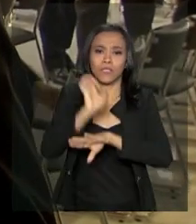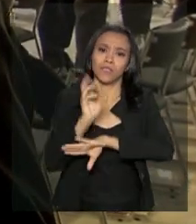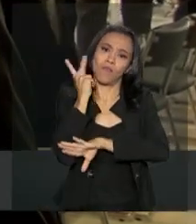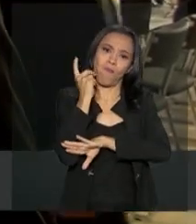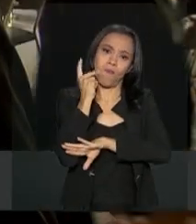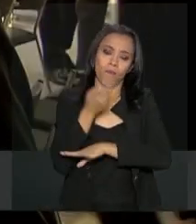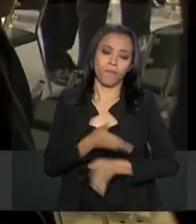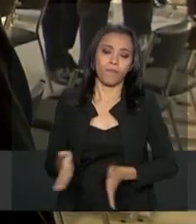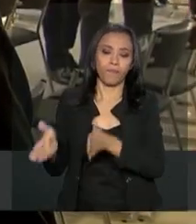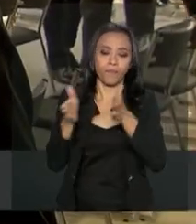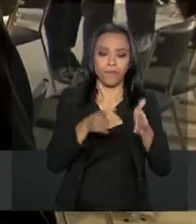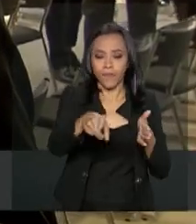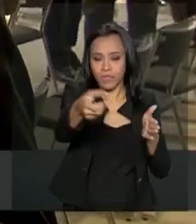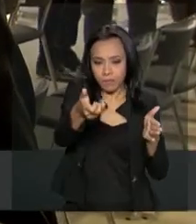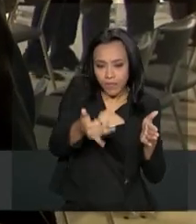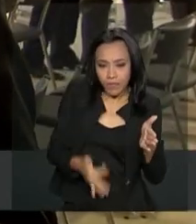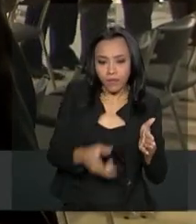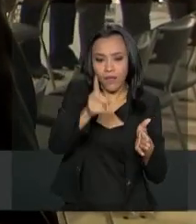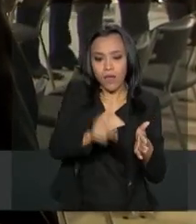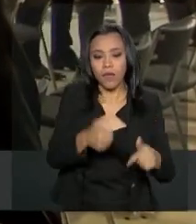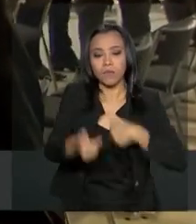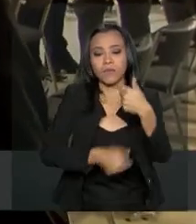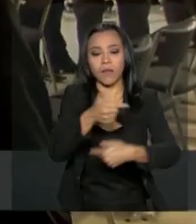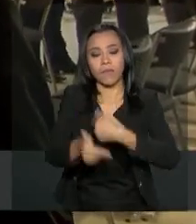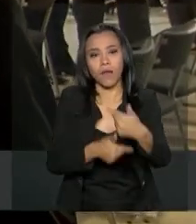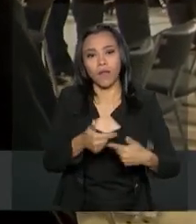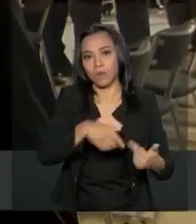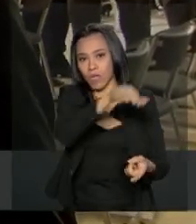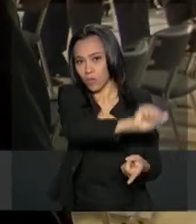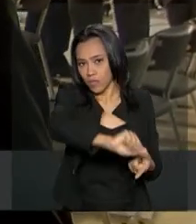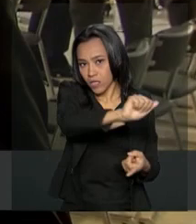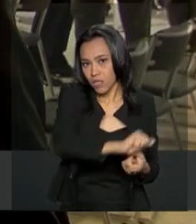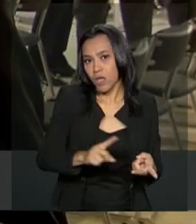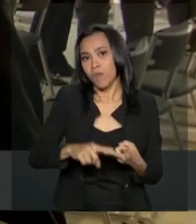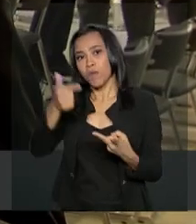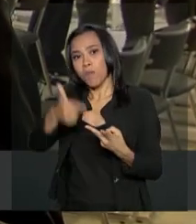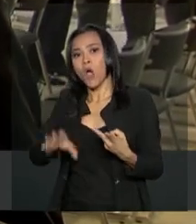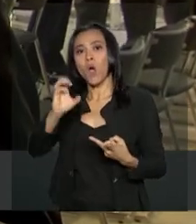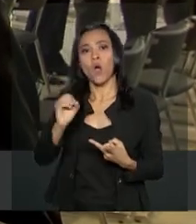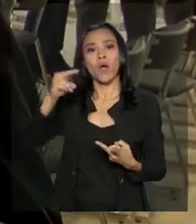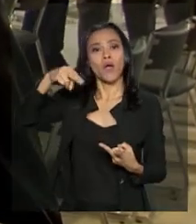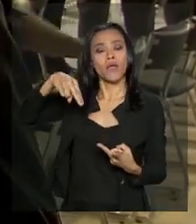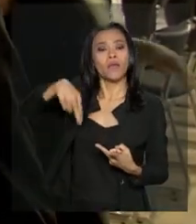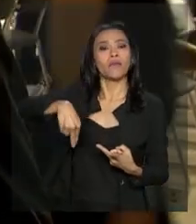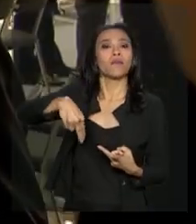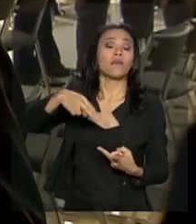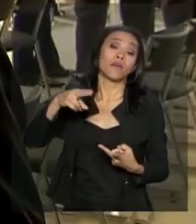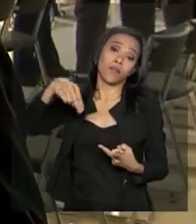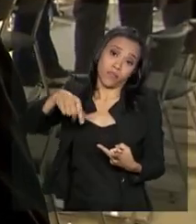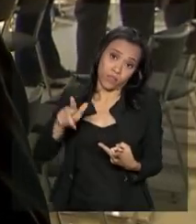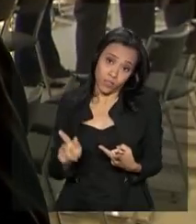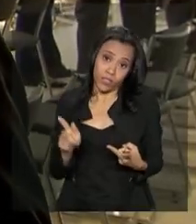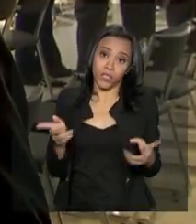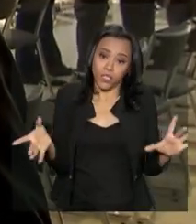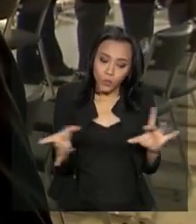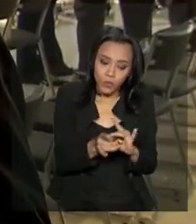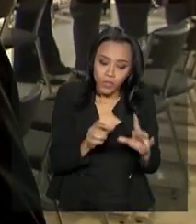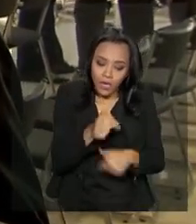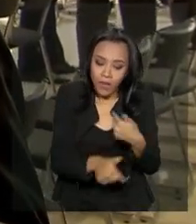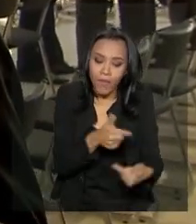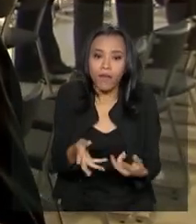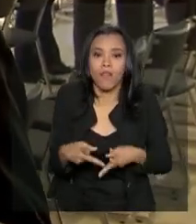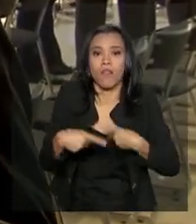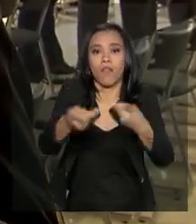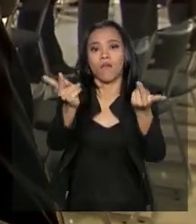entre a associação ea ong cisas certo onde traz o tratamento de água qualidade de vida ea capacitação